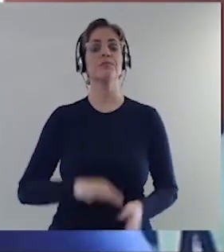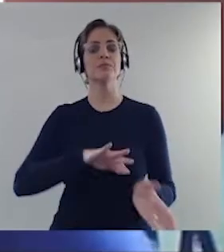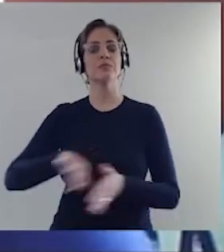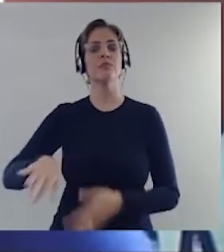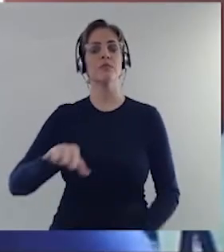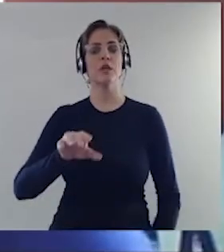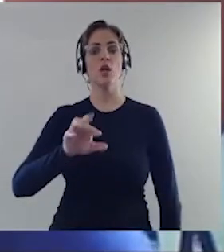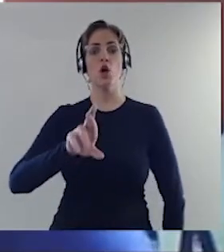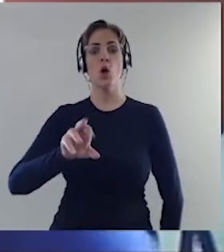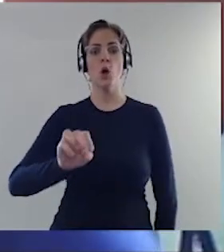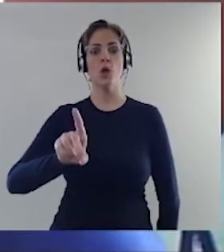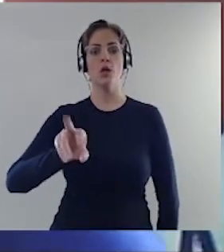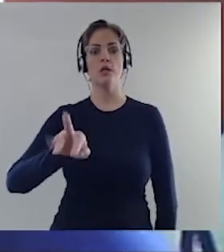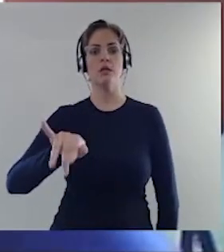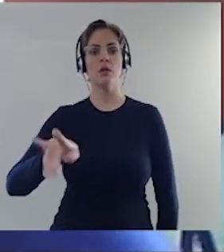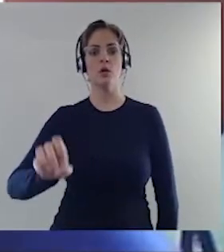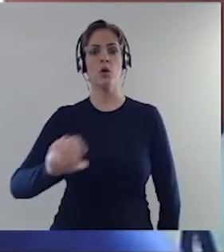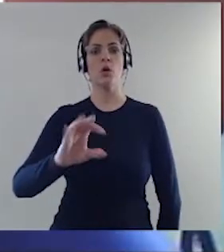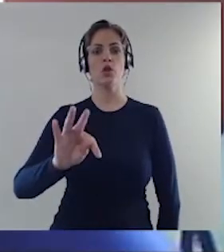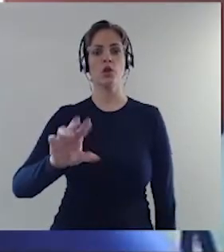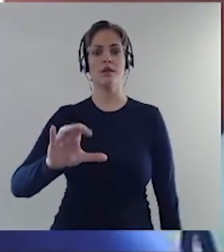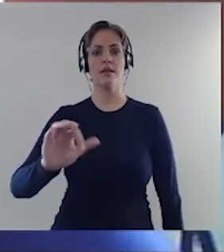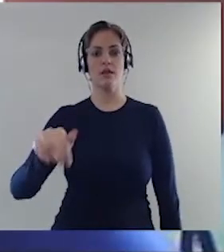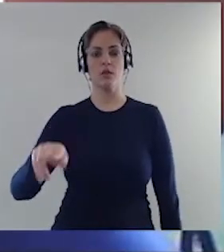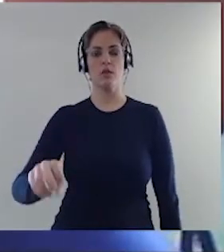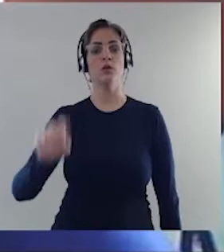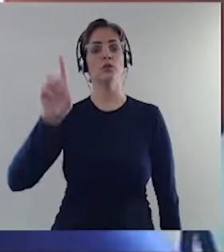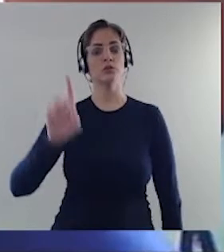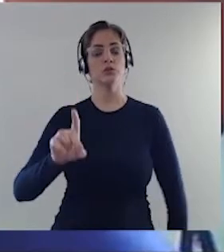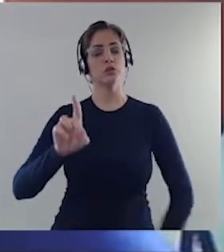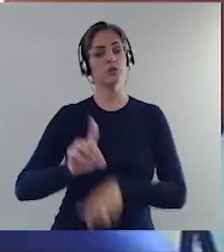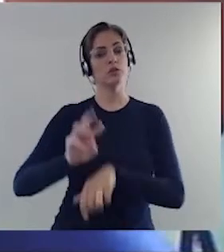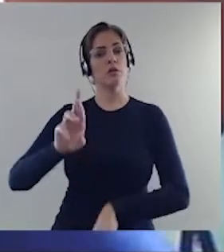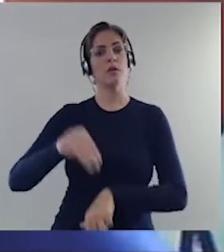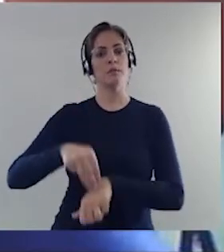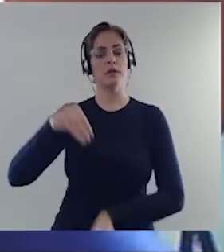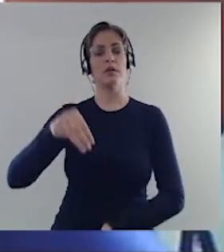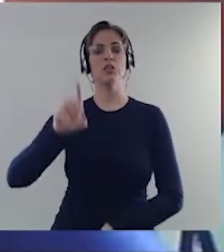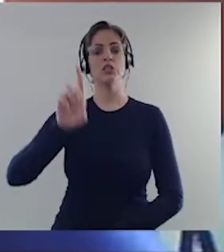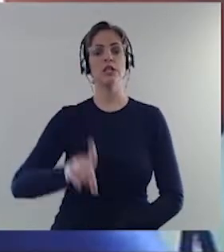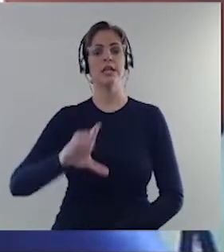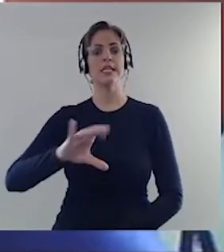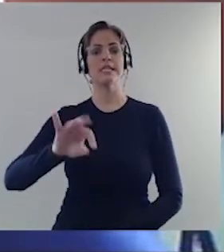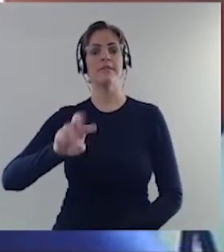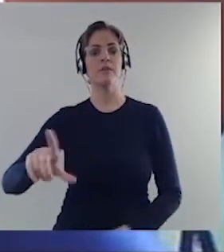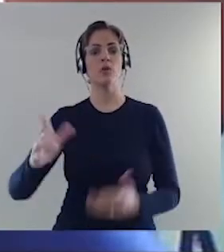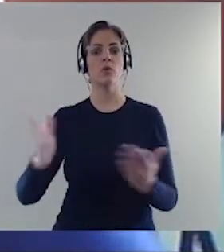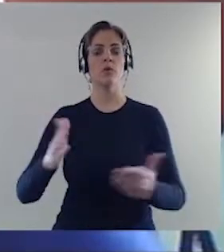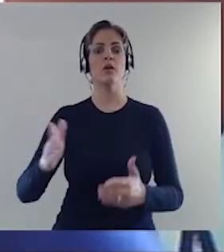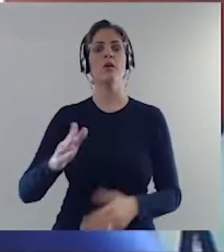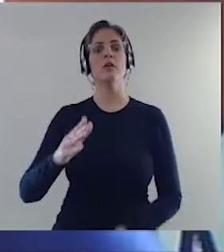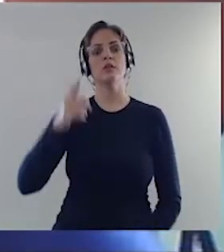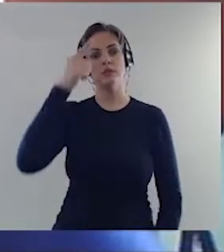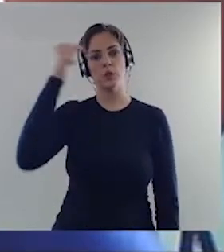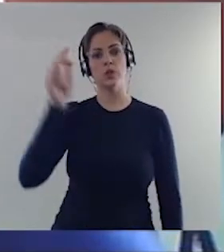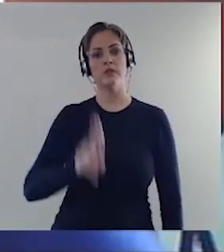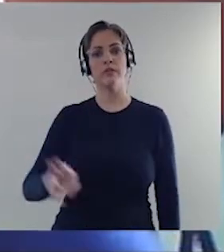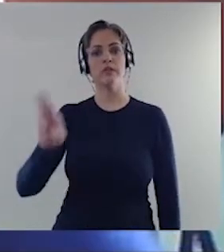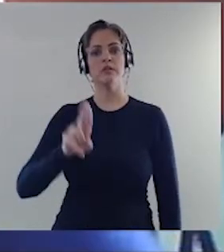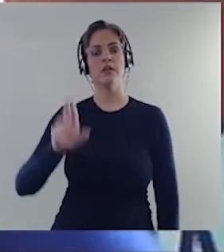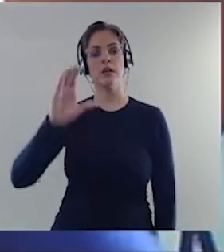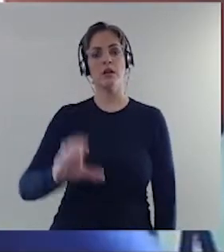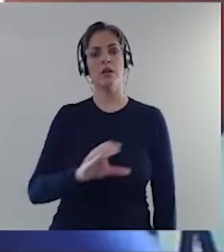Rodrigo Toscano, doutor e mestre em Direito Civil Comparado pela Pontífice